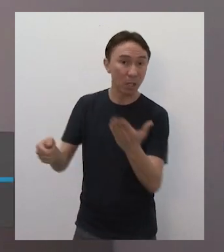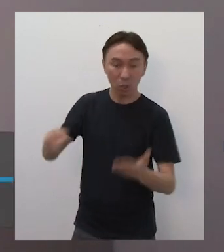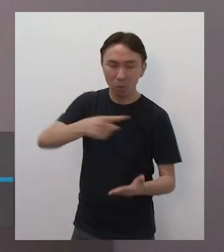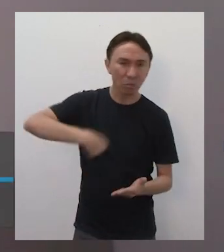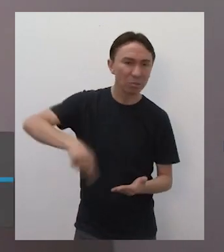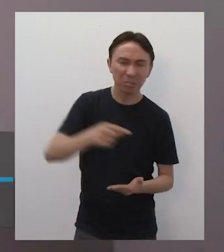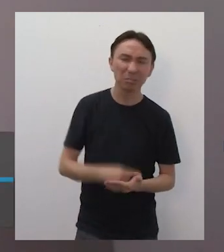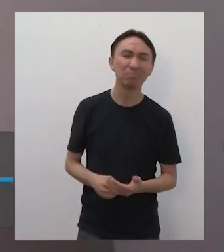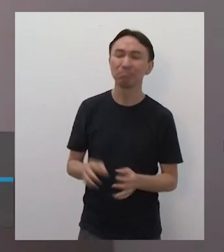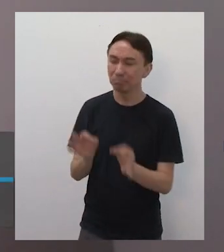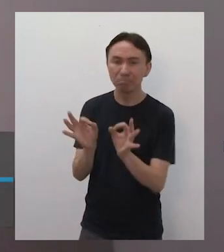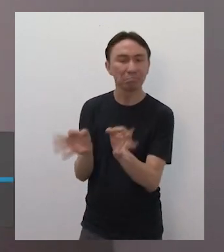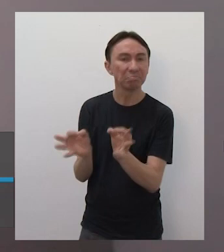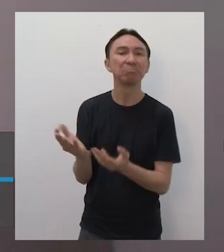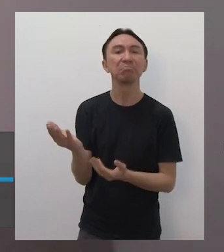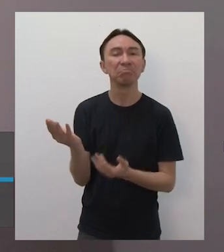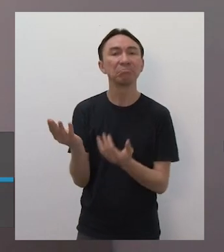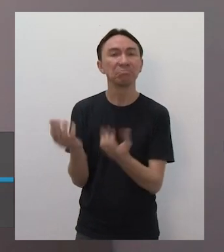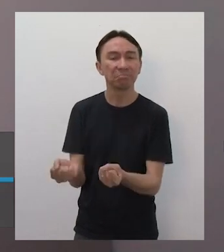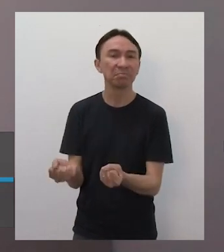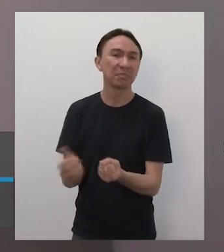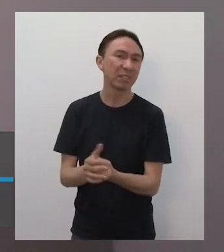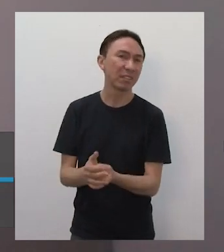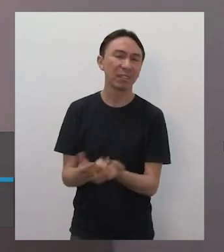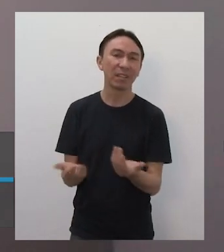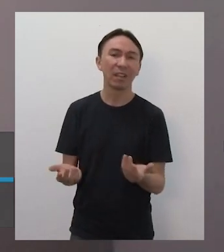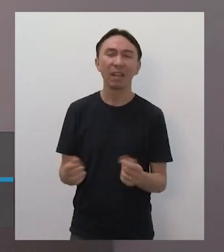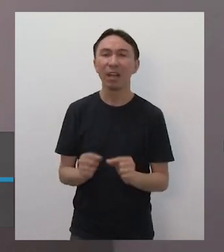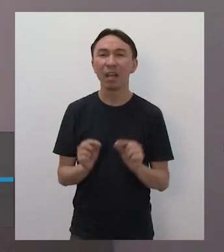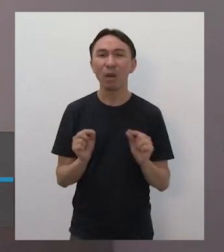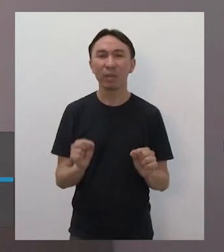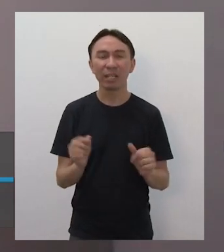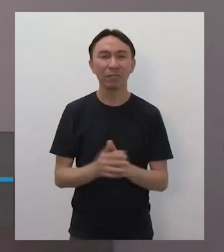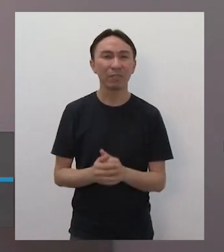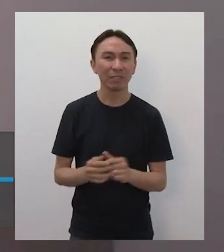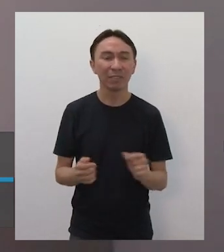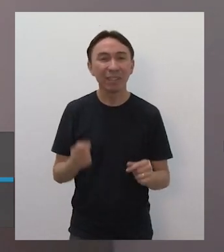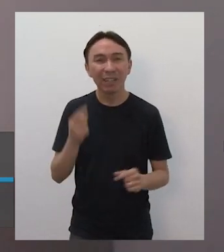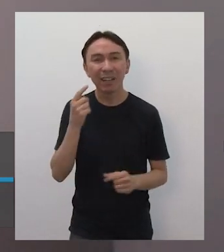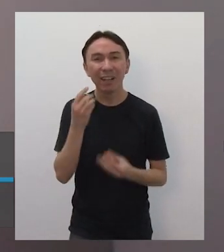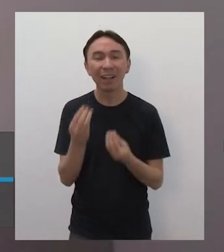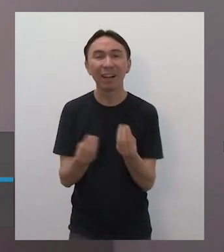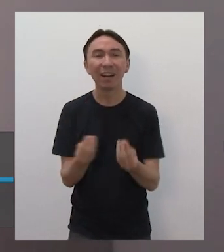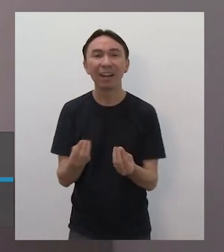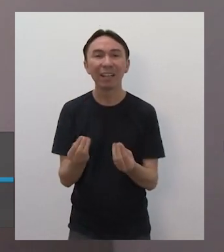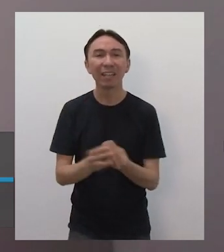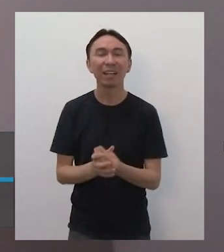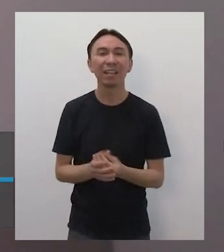relacionado à criticidade, né? No caso, quando a gente fala